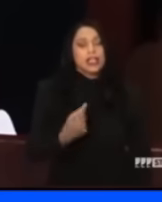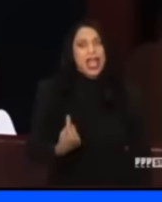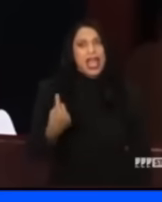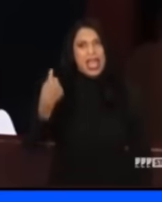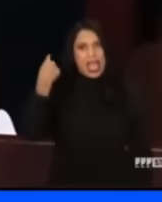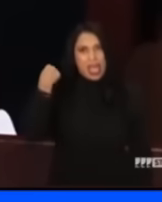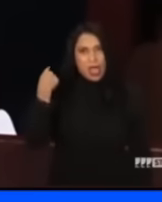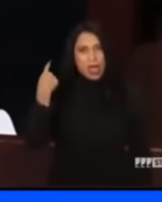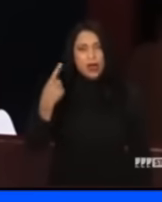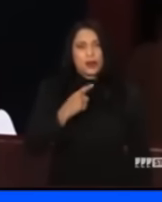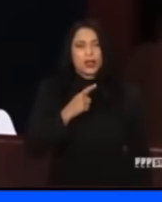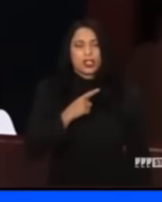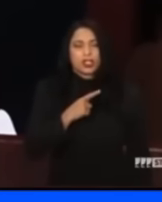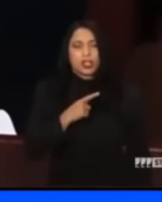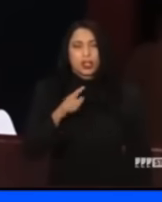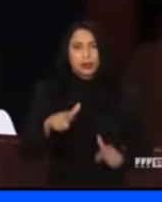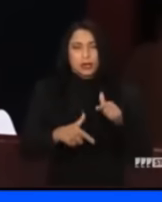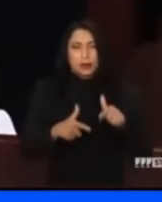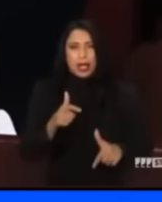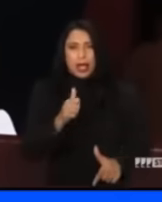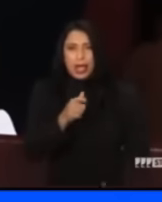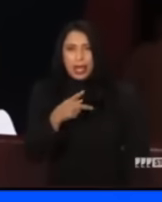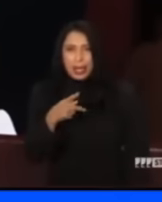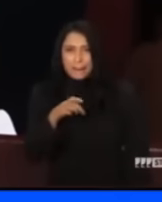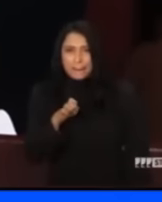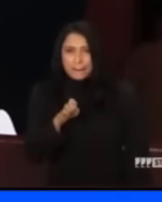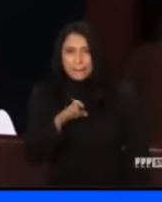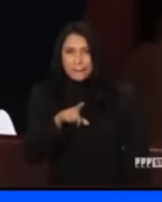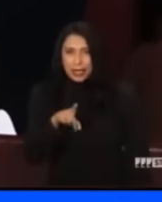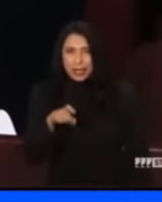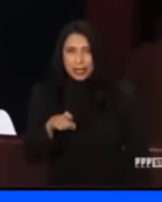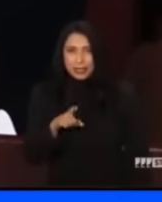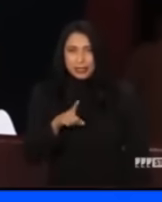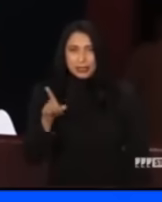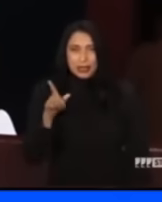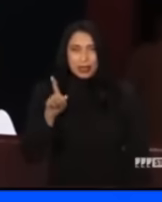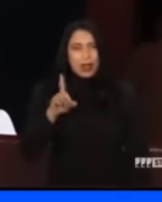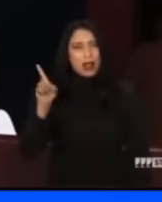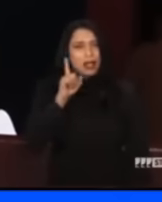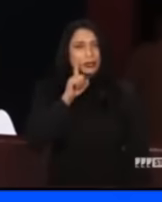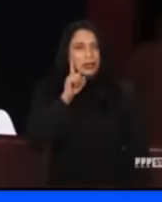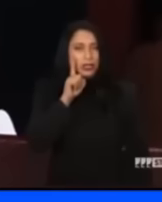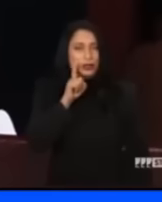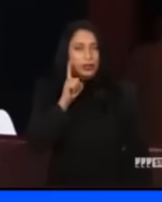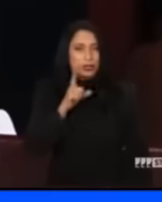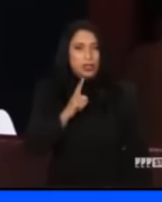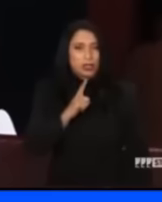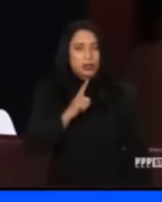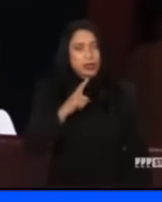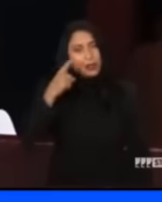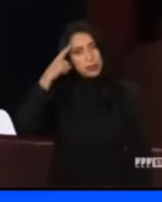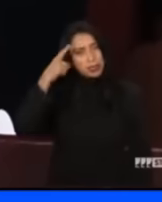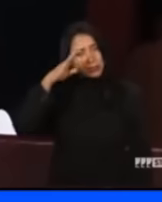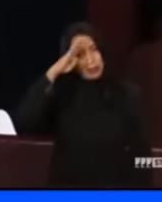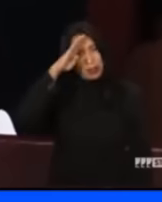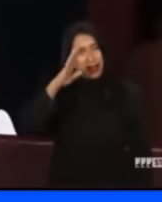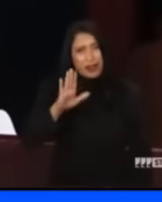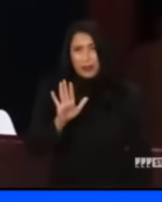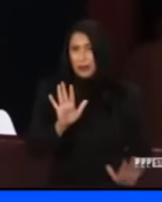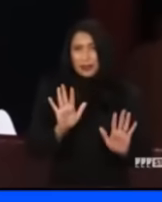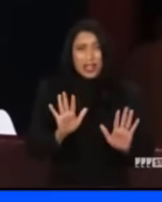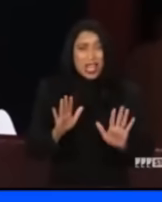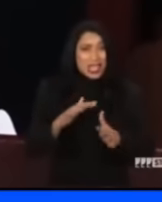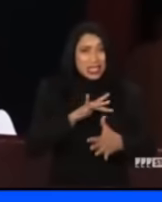época exercia o cargo na Apex, em Miami, por nomeação de Jair Bolsonaro, diz: há ruído nas redes